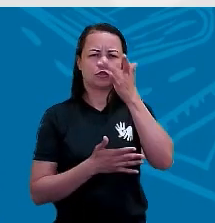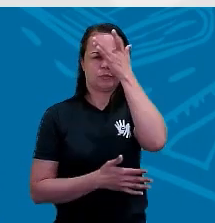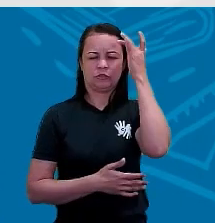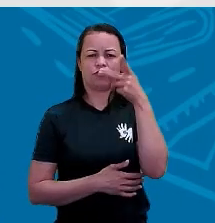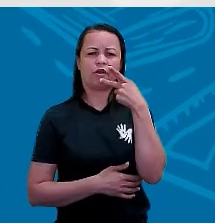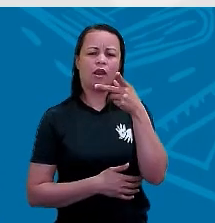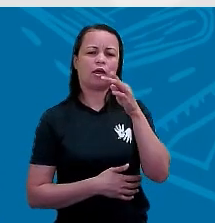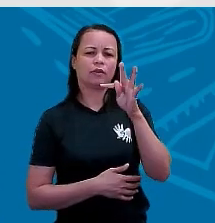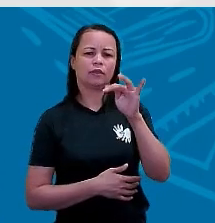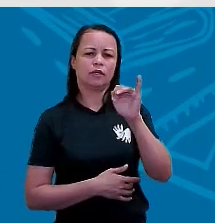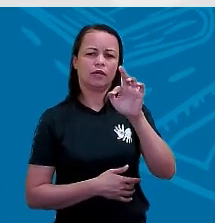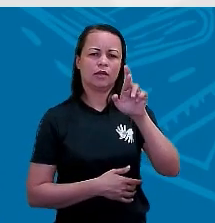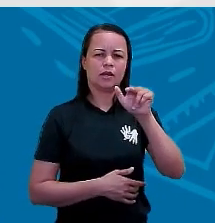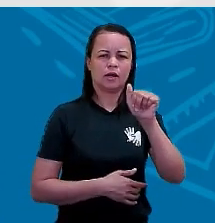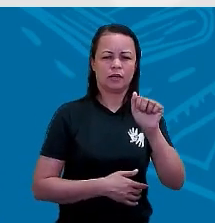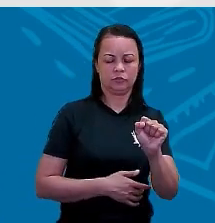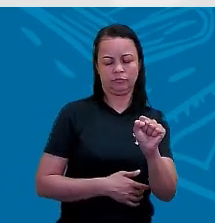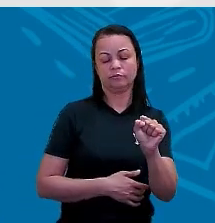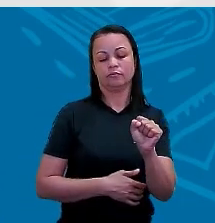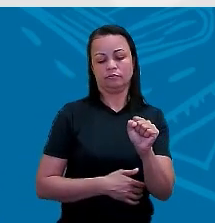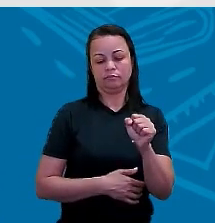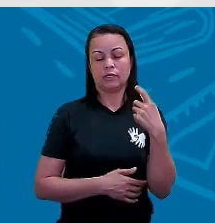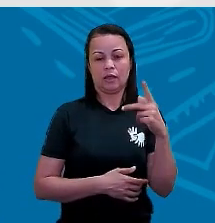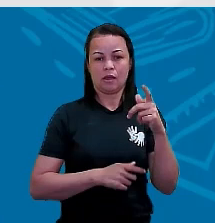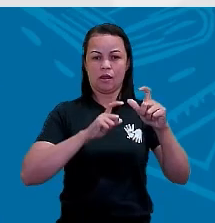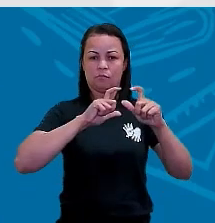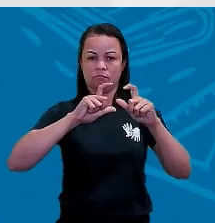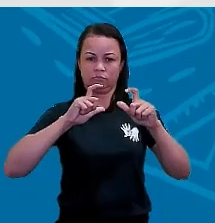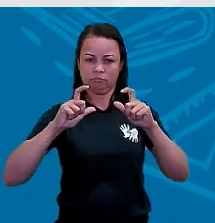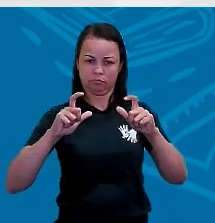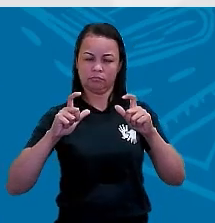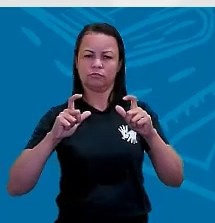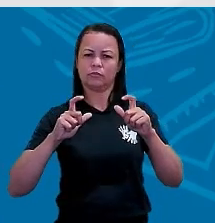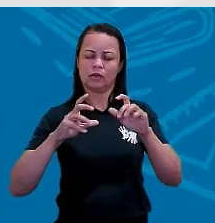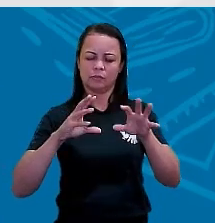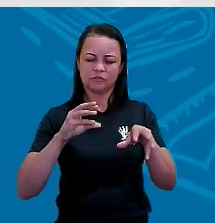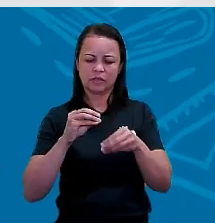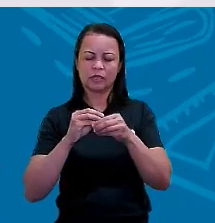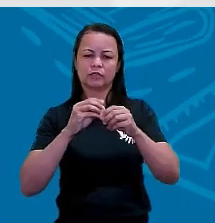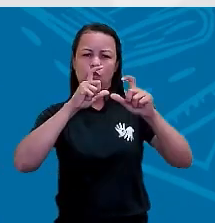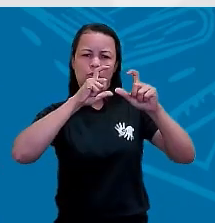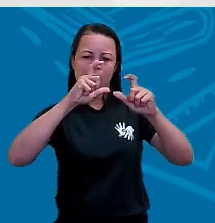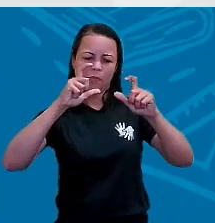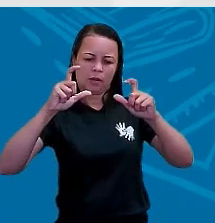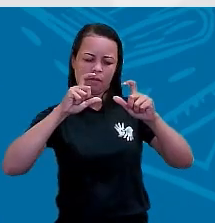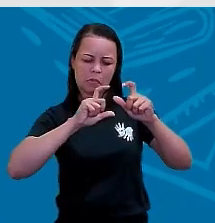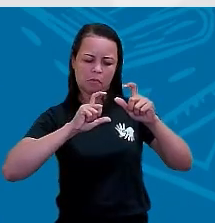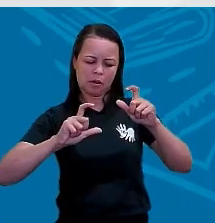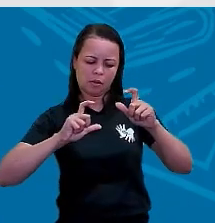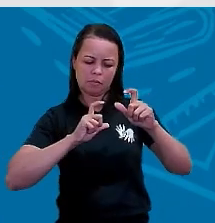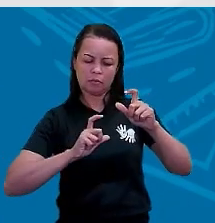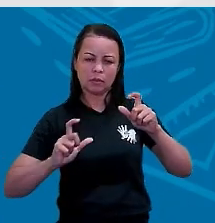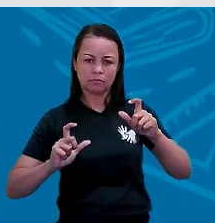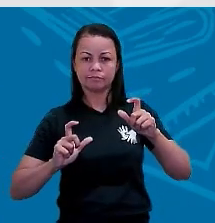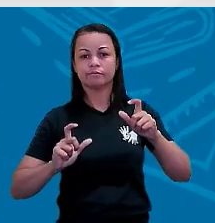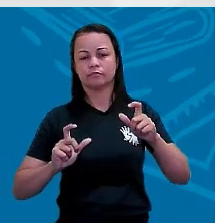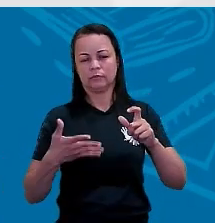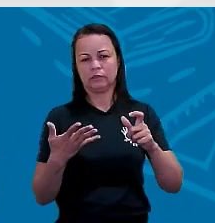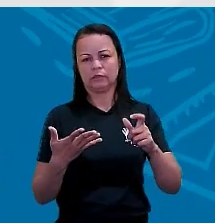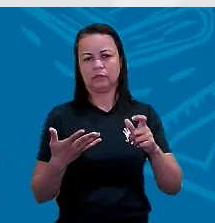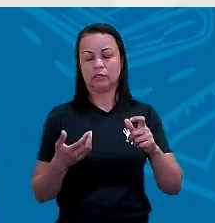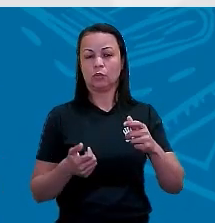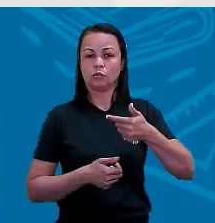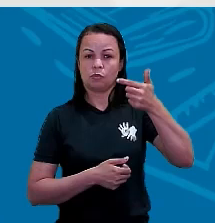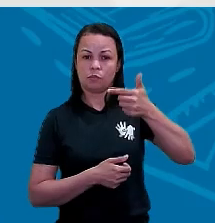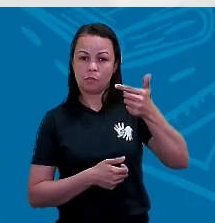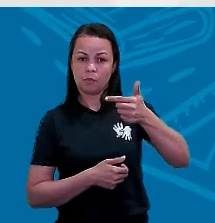certo. As tiras, elas são uma ramificação dos quadrinhos, né? Segundo uma